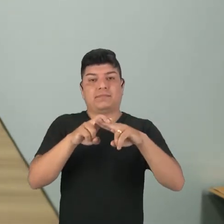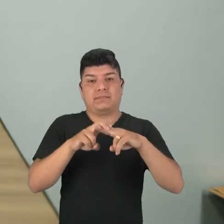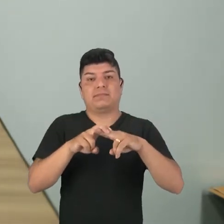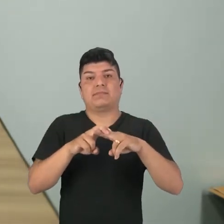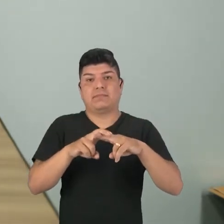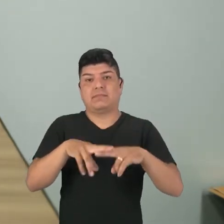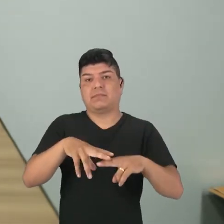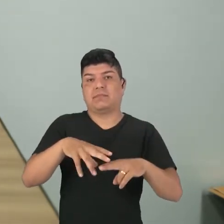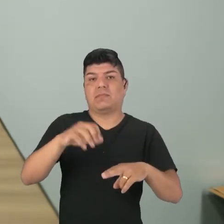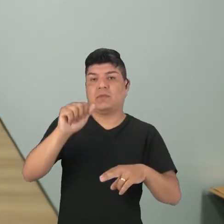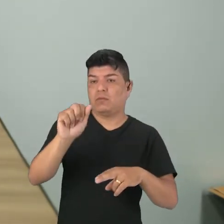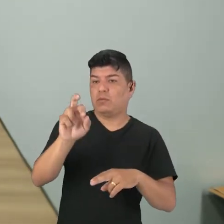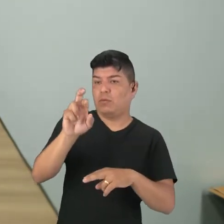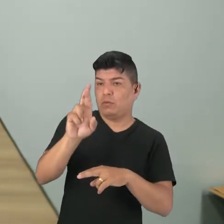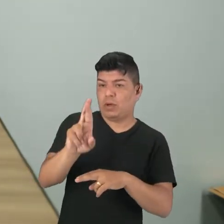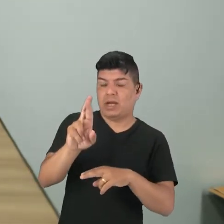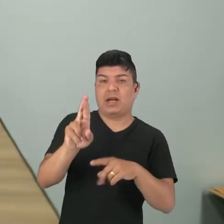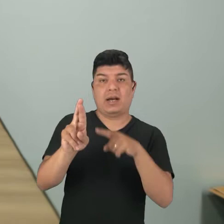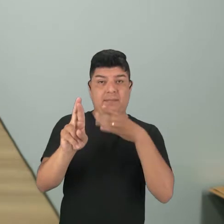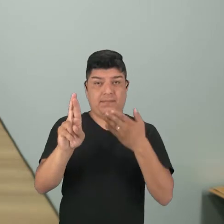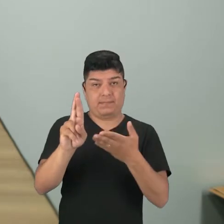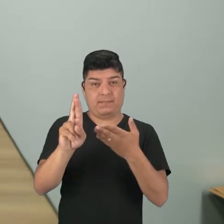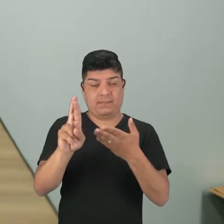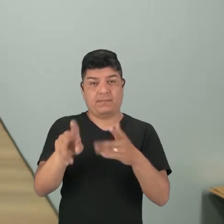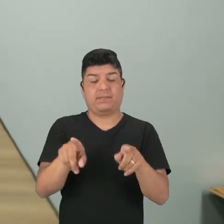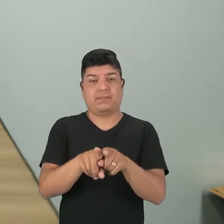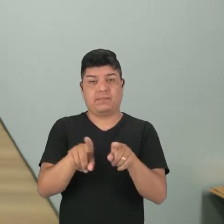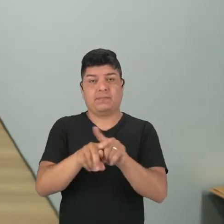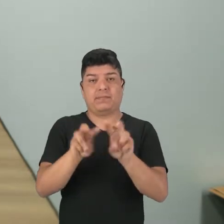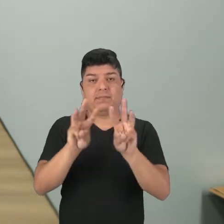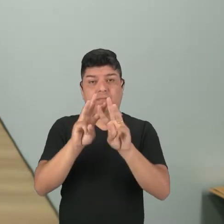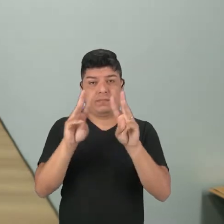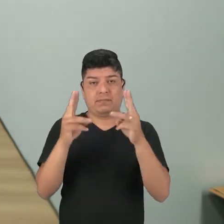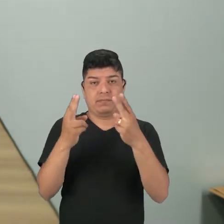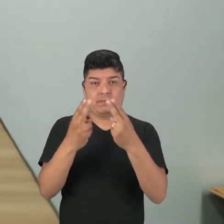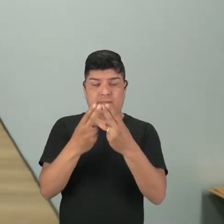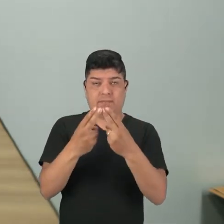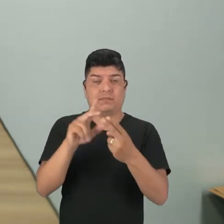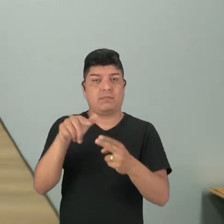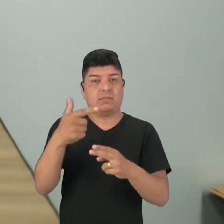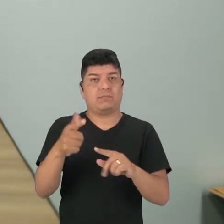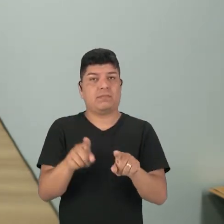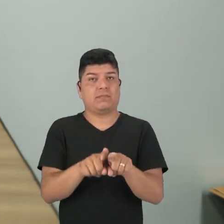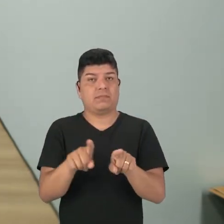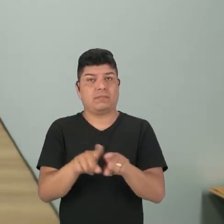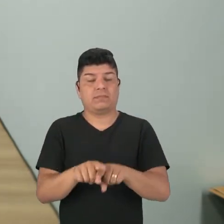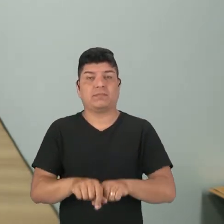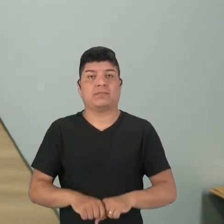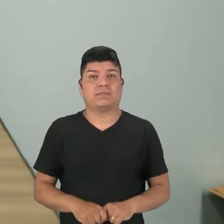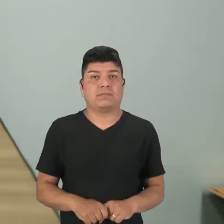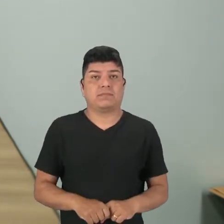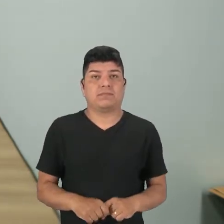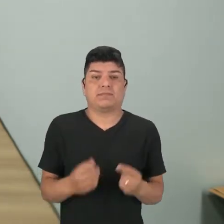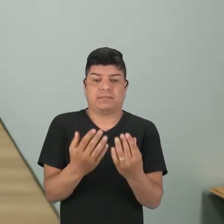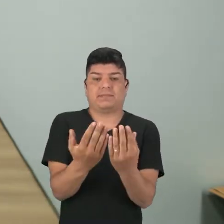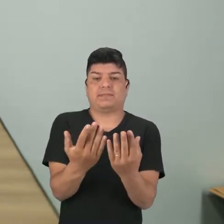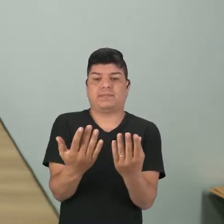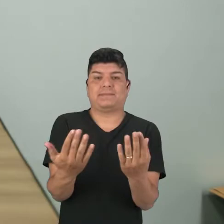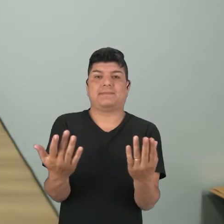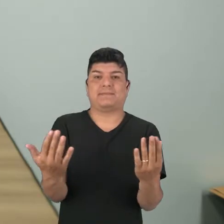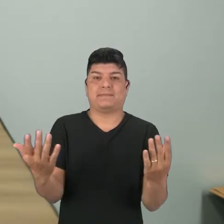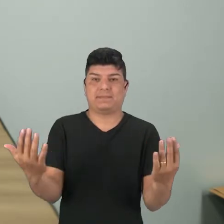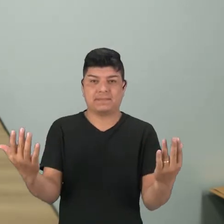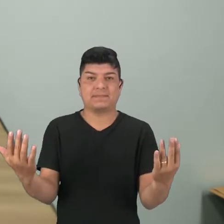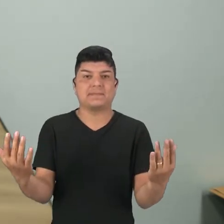é considerado, né? Considerado uma matéria. Outra coisa que é matéria, né? A grama,